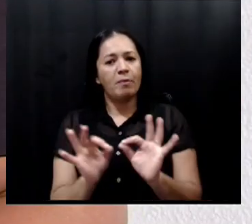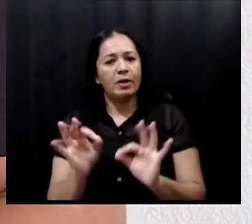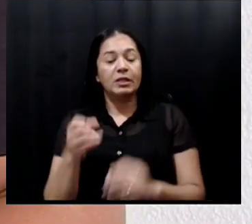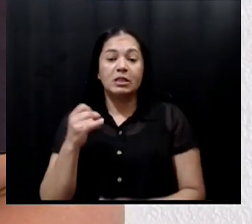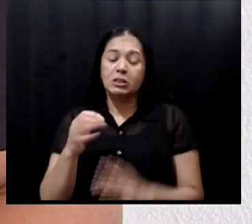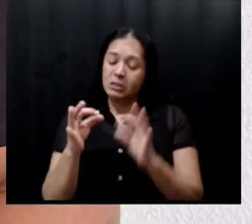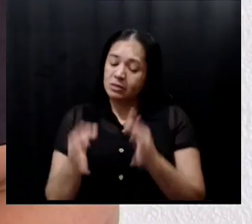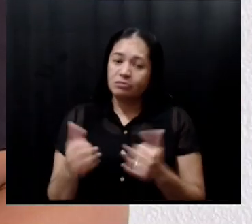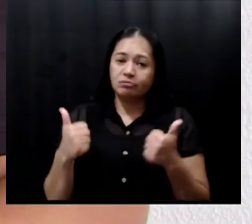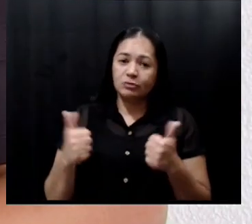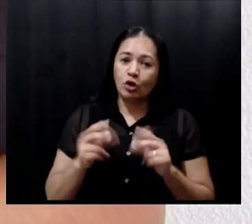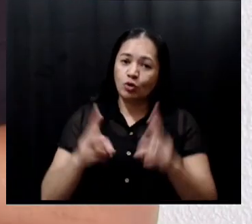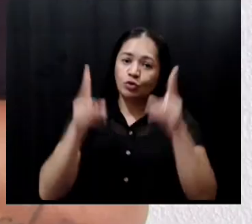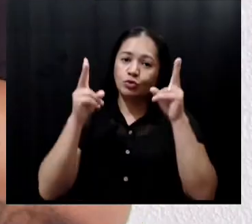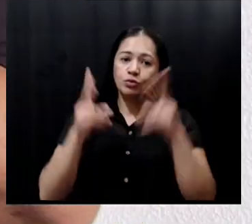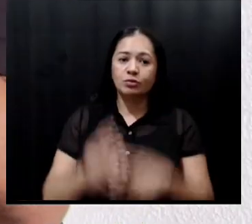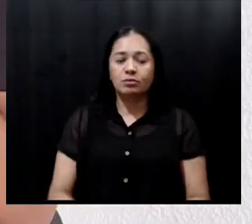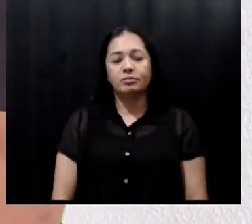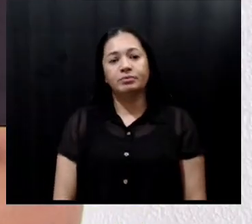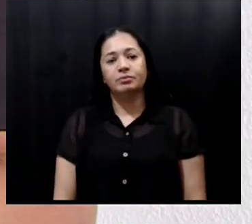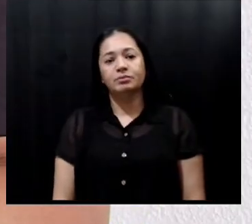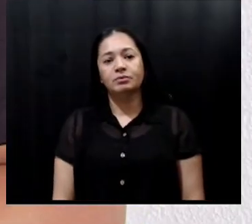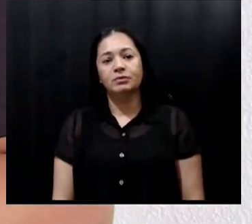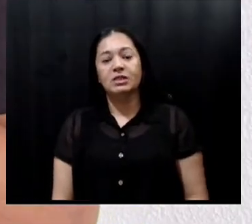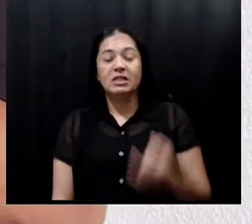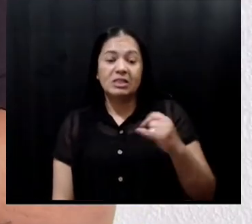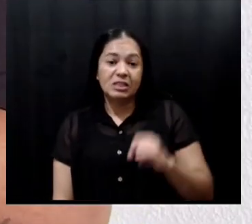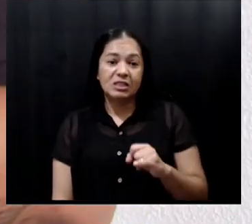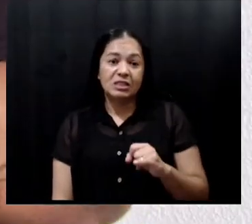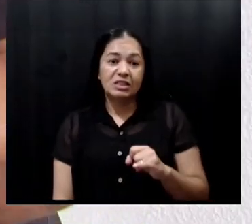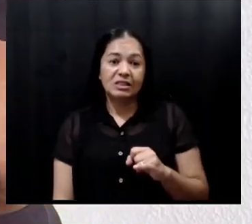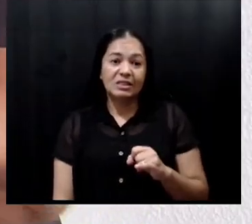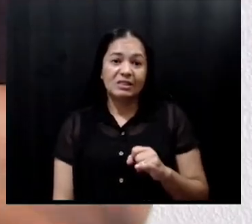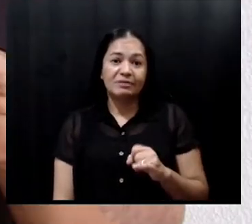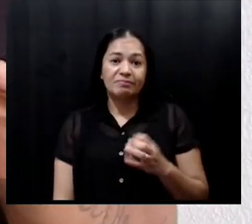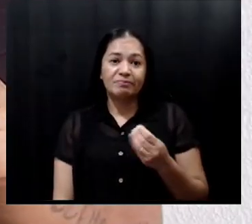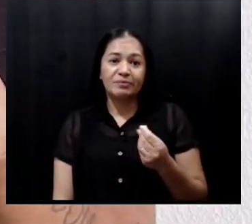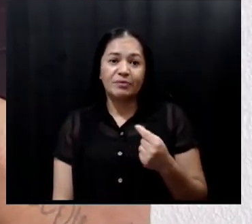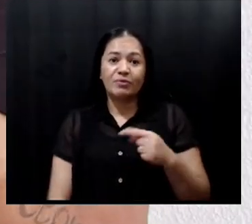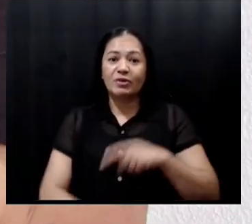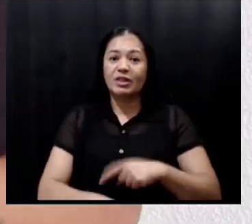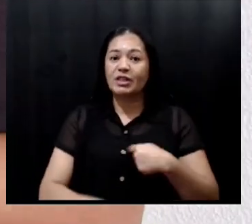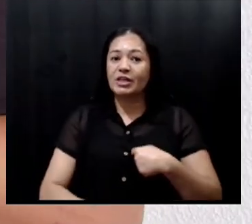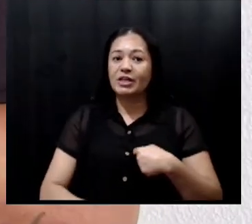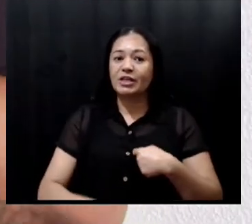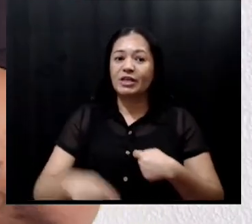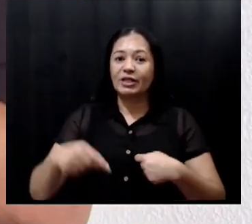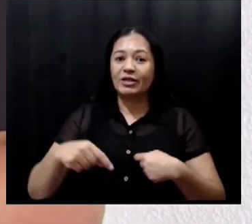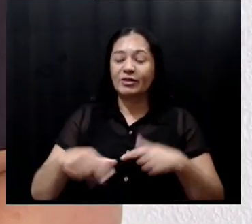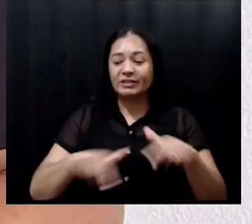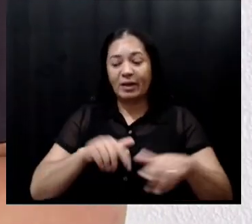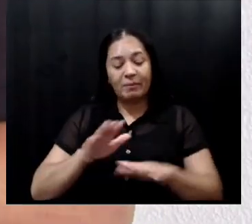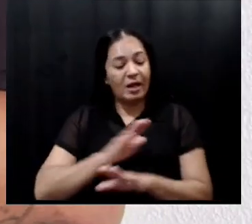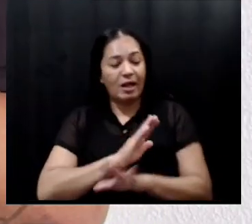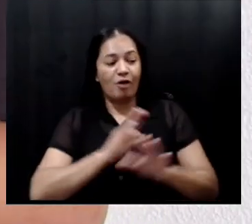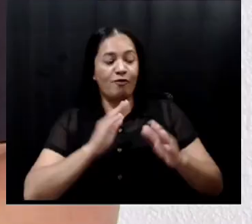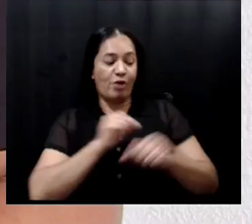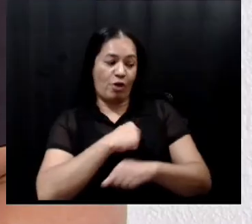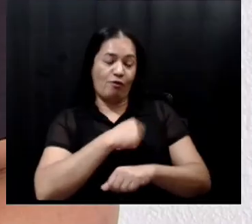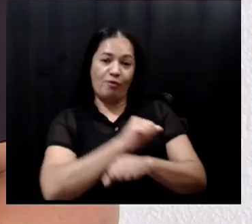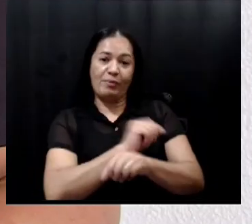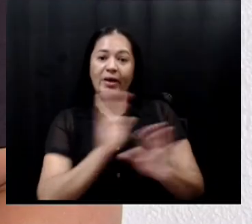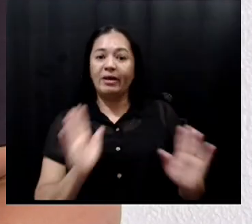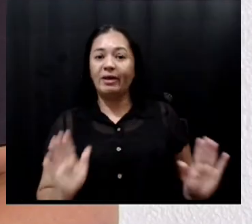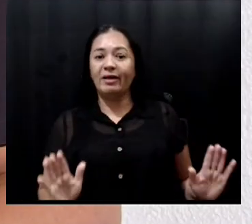continua. Se vai chegar um momento que eu não vou trabalhar mais, porque minha mãe já é aposentada, meu